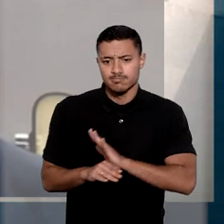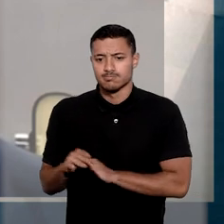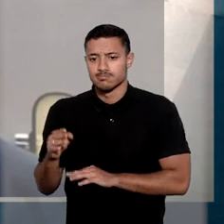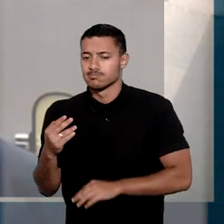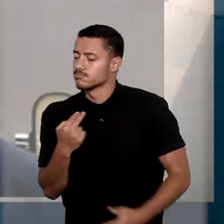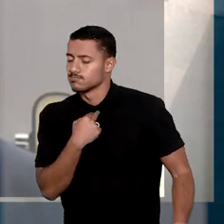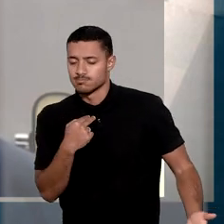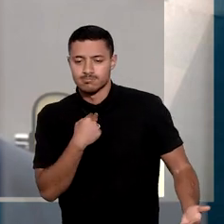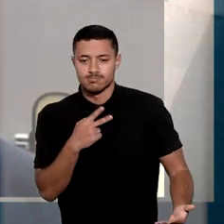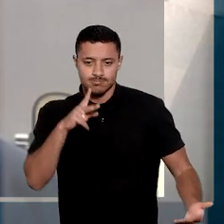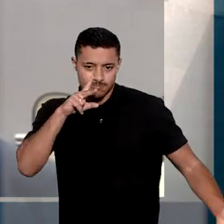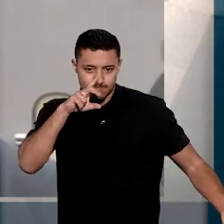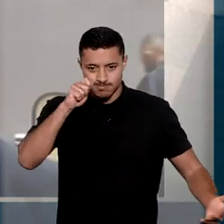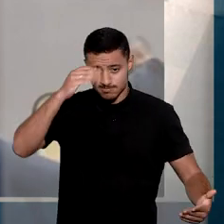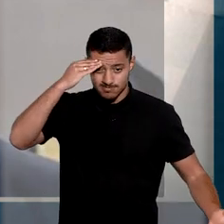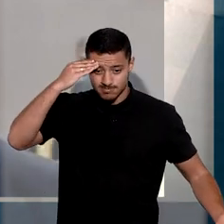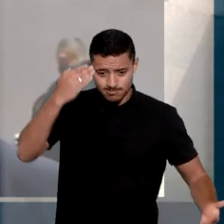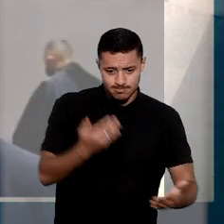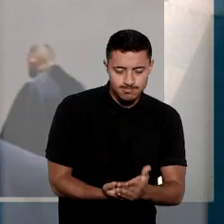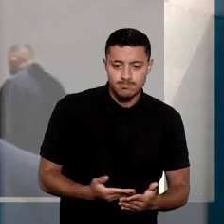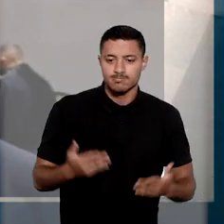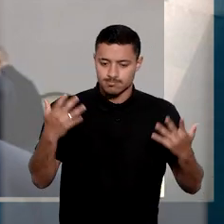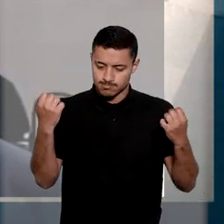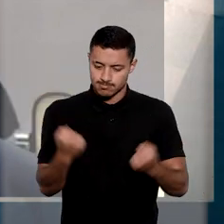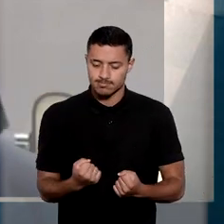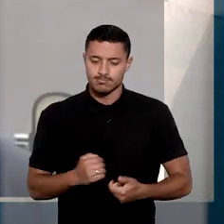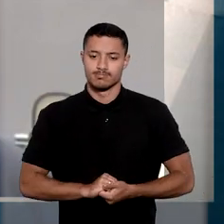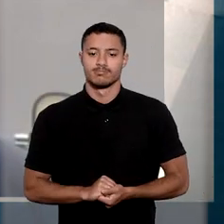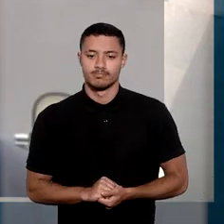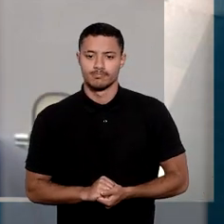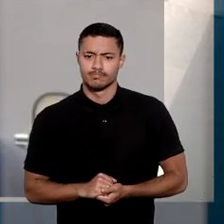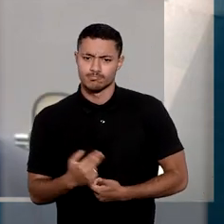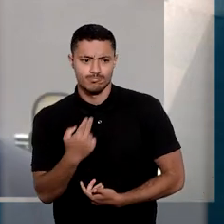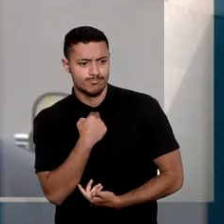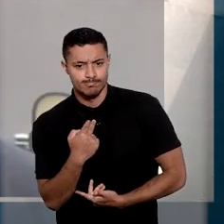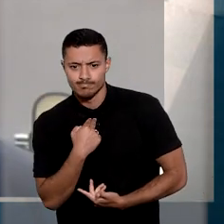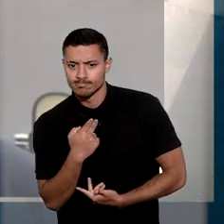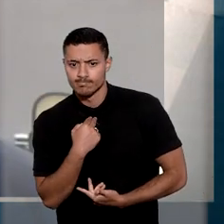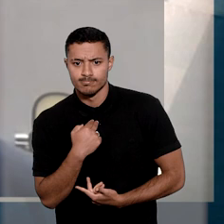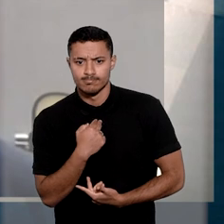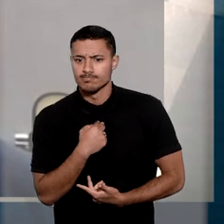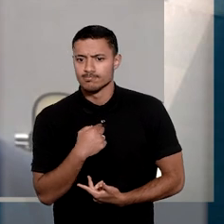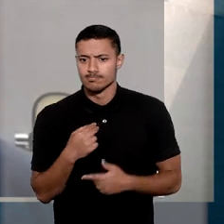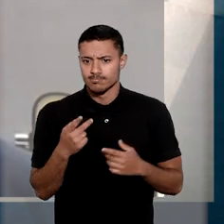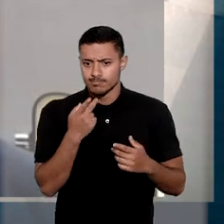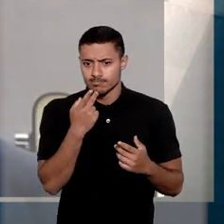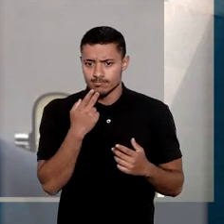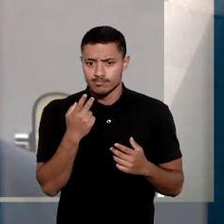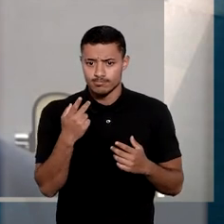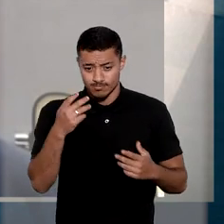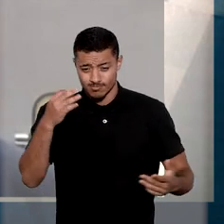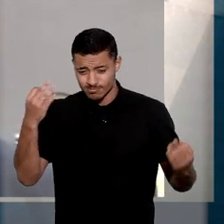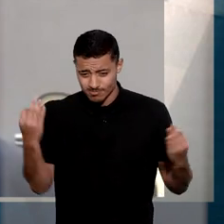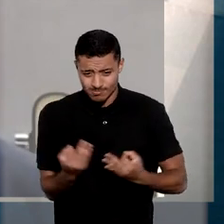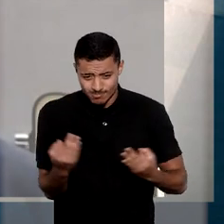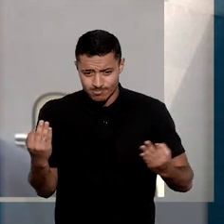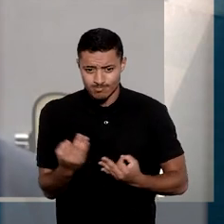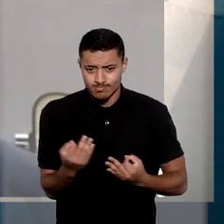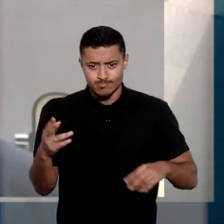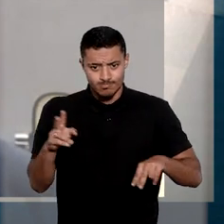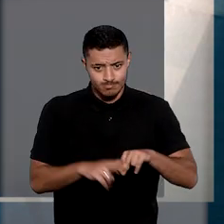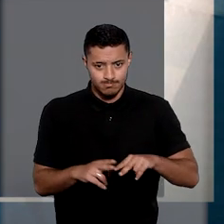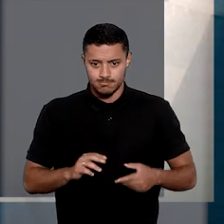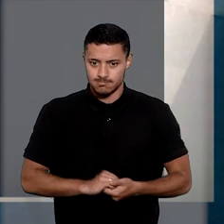não possui força probatória absoluta, de modo que não pode resultar, por si só, na certeza da autoria